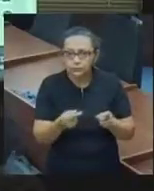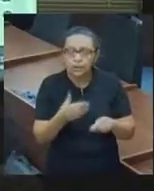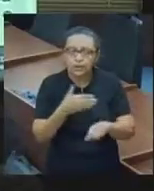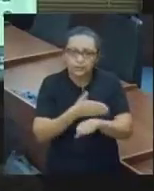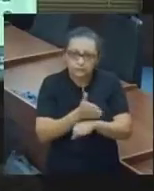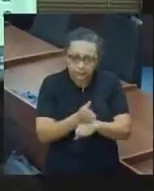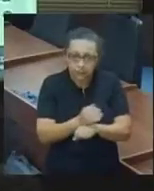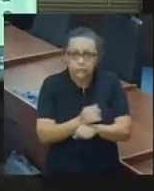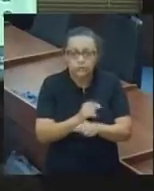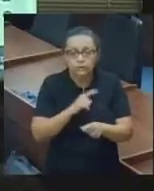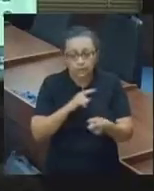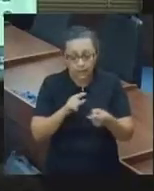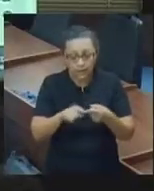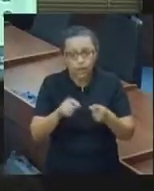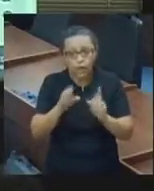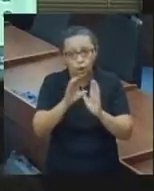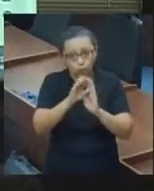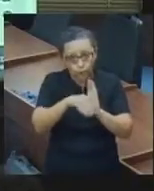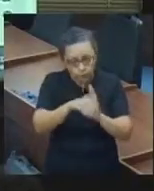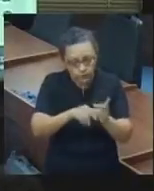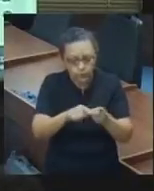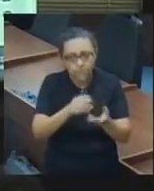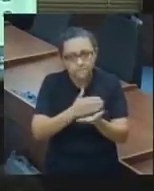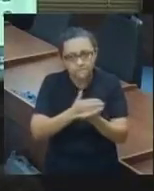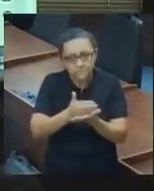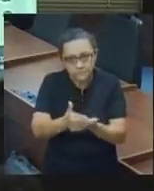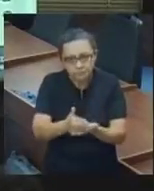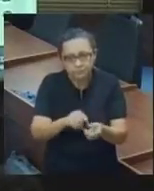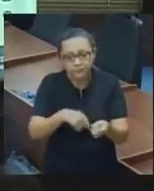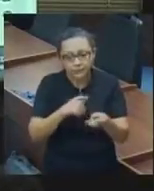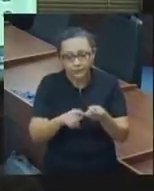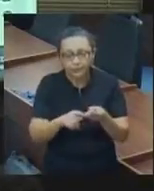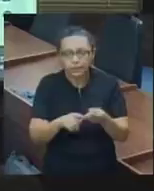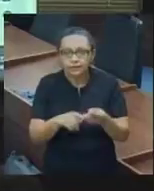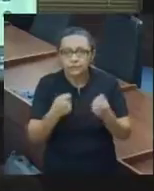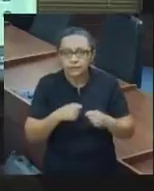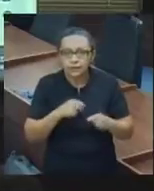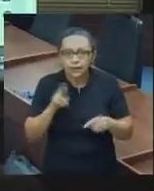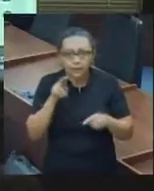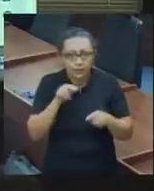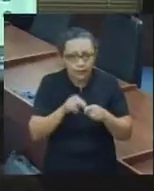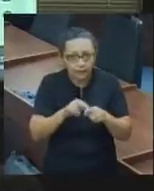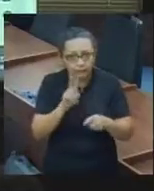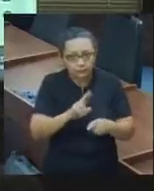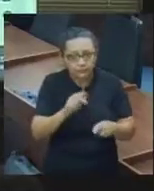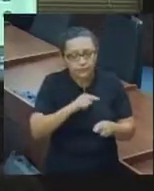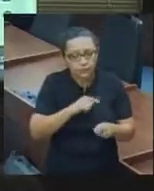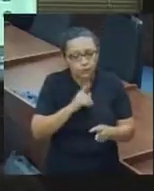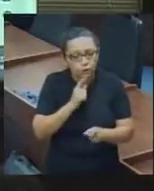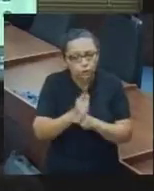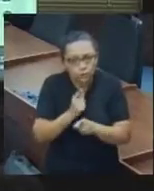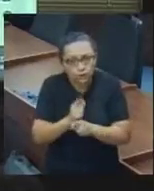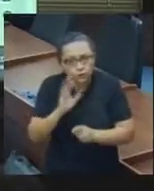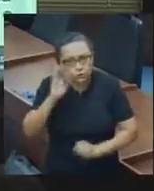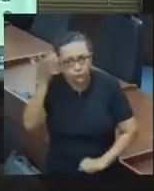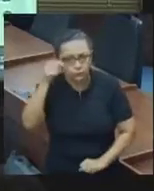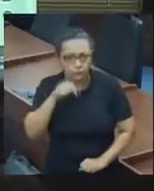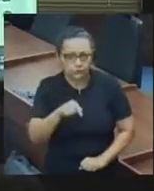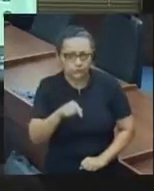envolve conceitos e princípios que devem ser aplicados para se encontrar soluções